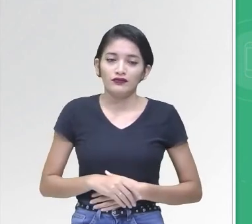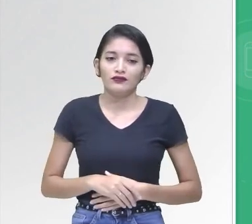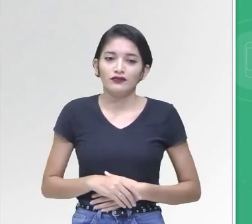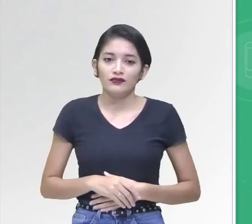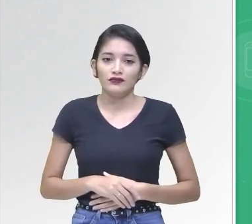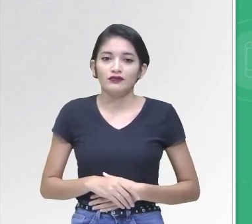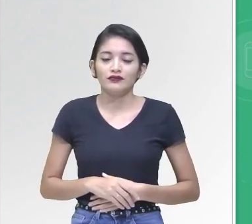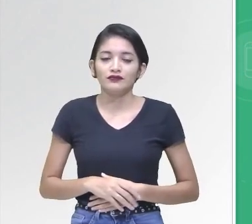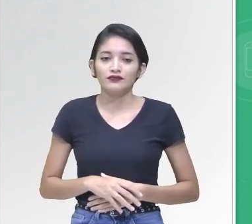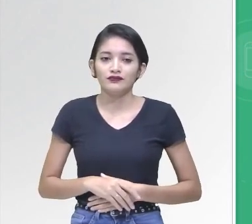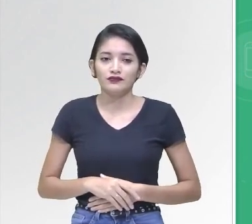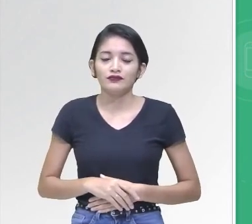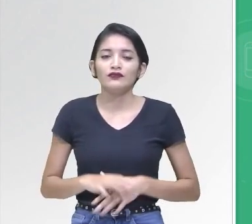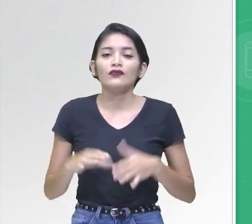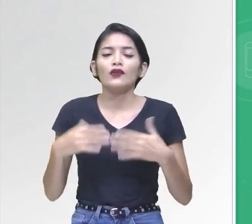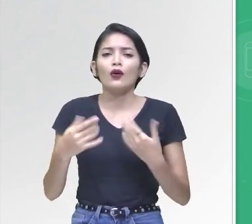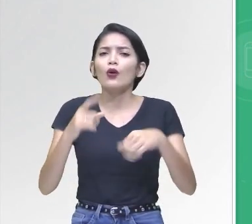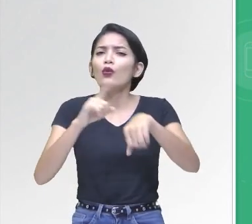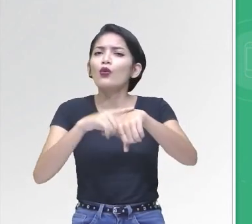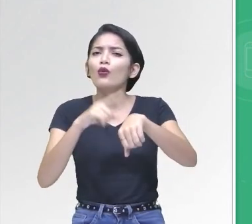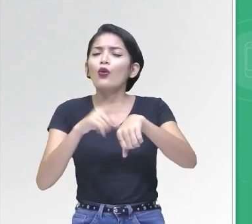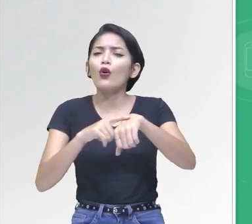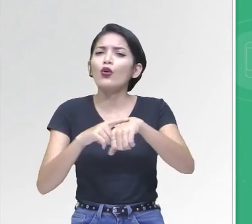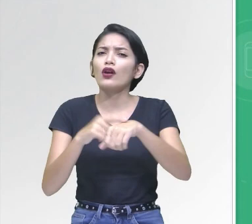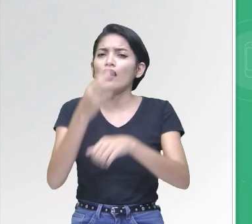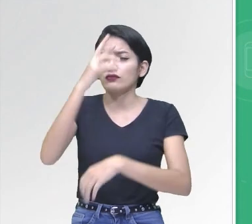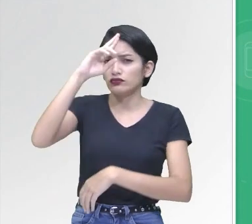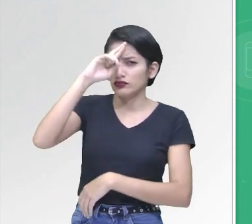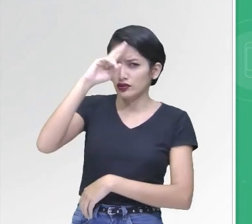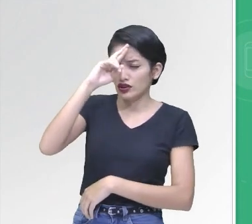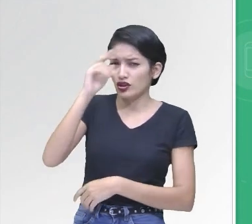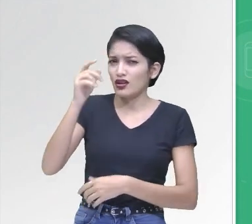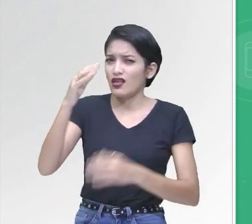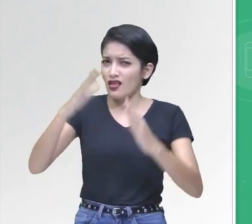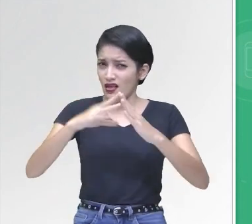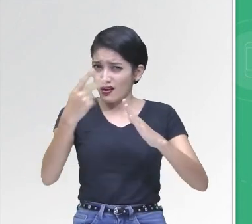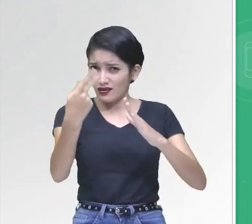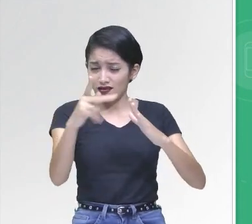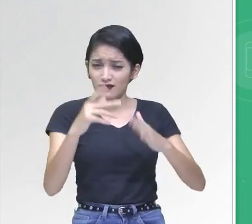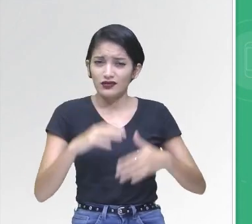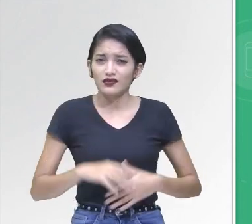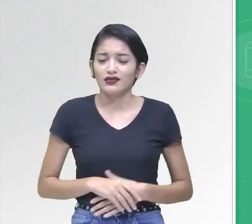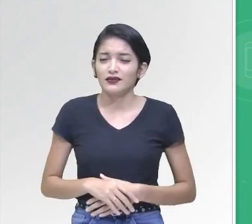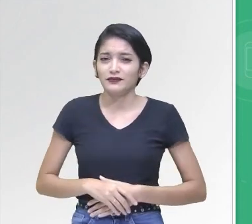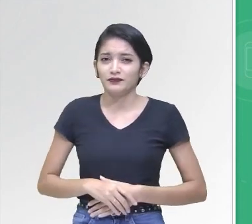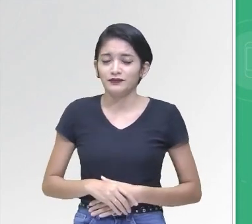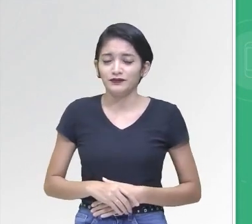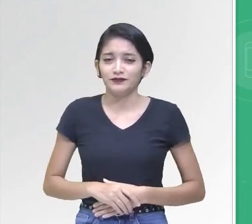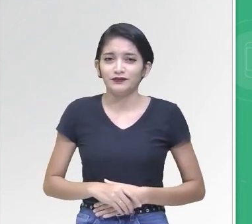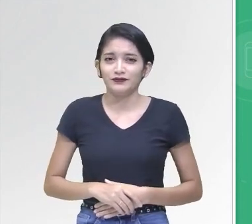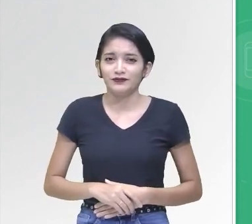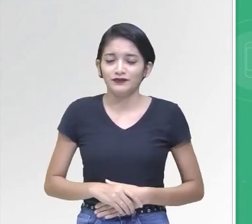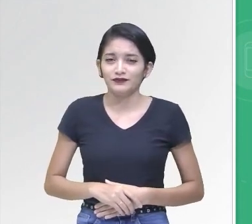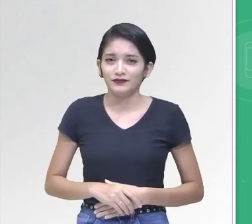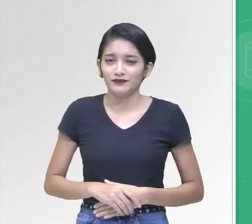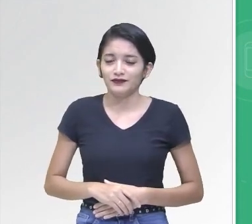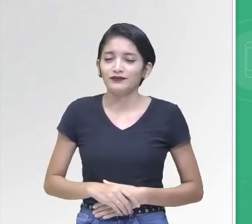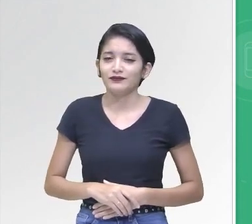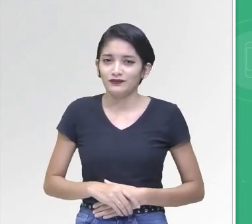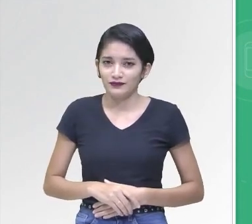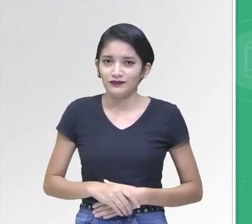de la noche. Qual é o horário da janta na casa de vocês? A las ocho de la noche. Sim, sí, porque nosotros comemos a las ocho de la